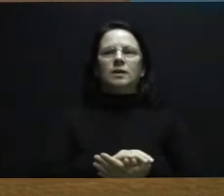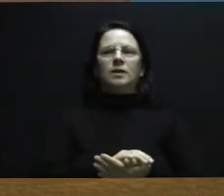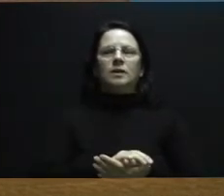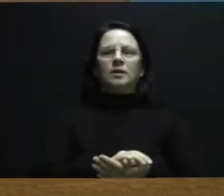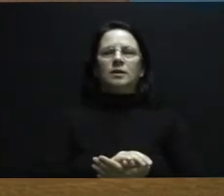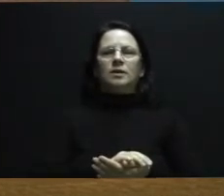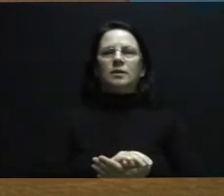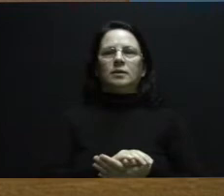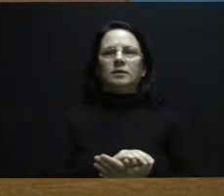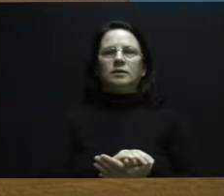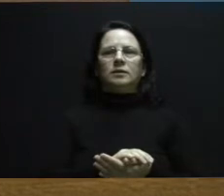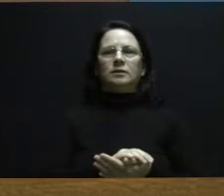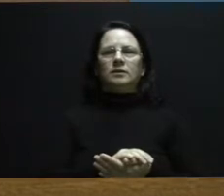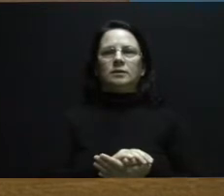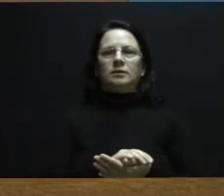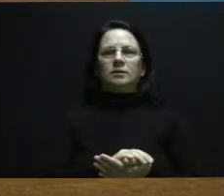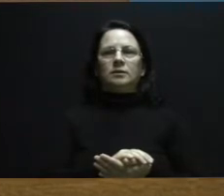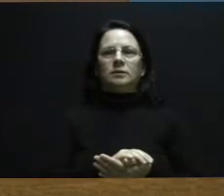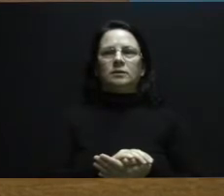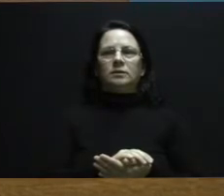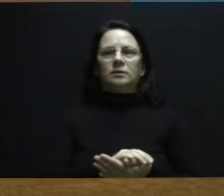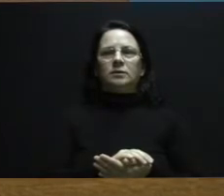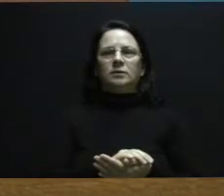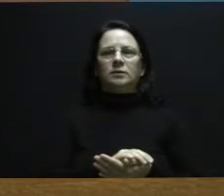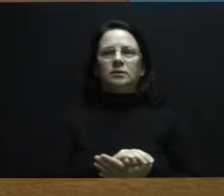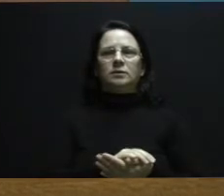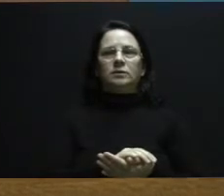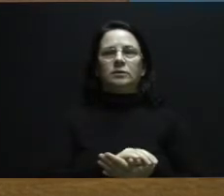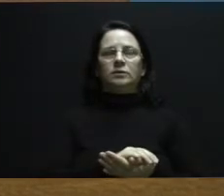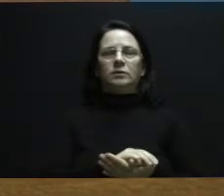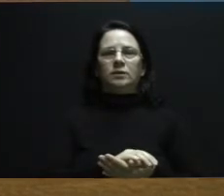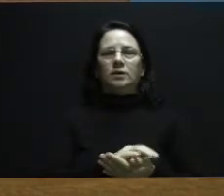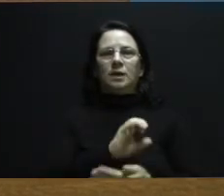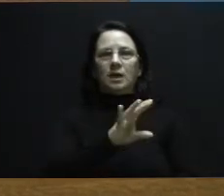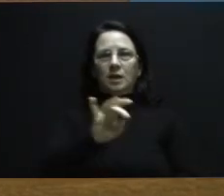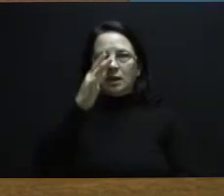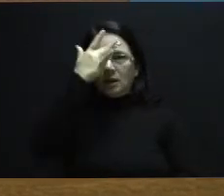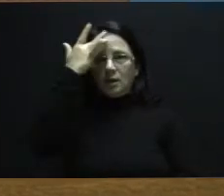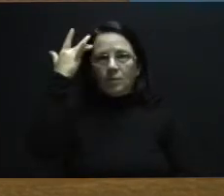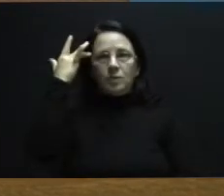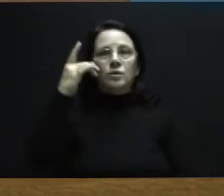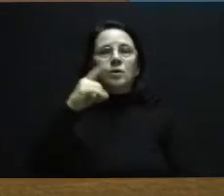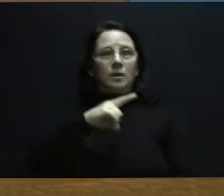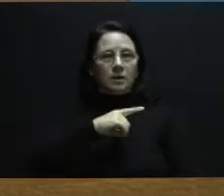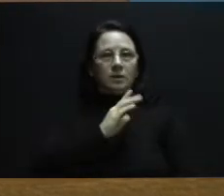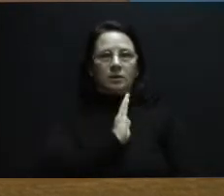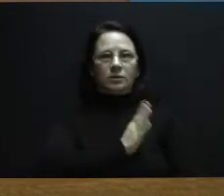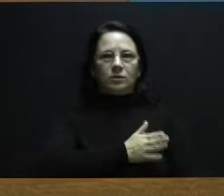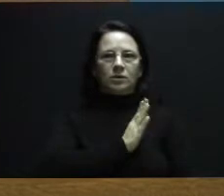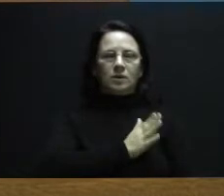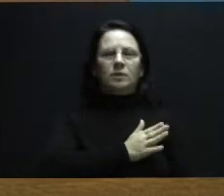sobre a doação que existe esculpido no coração do ser humano. O papel da família está intrínseco